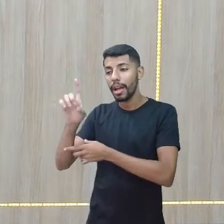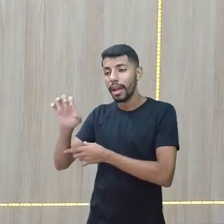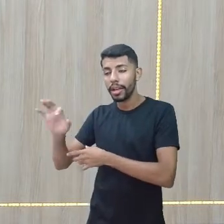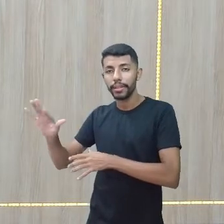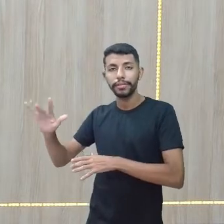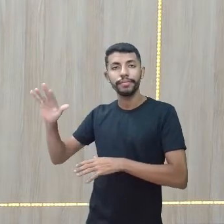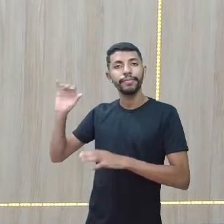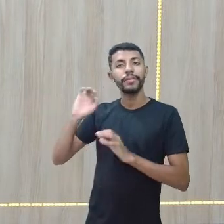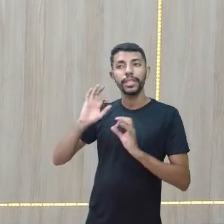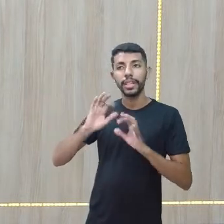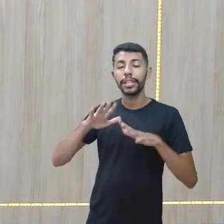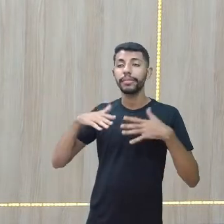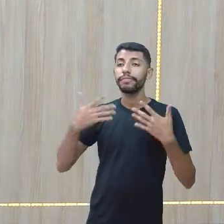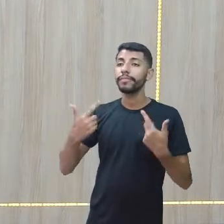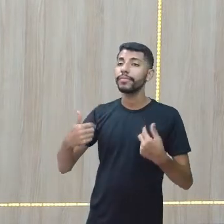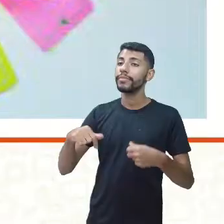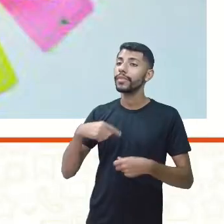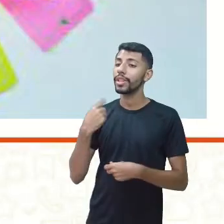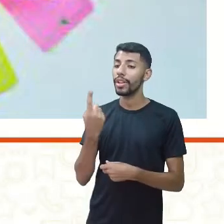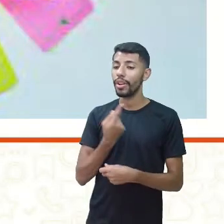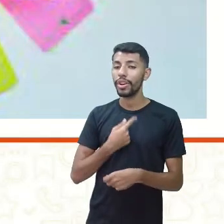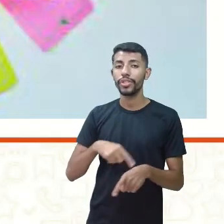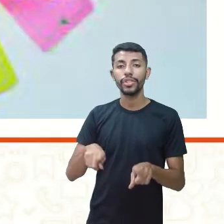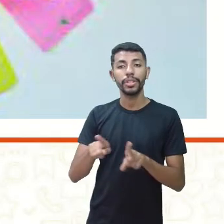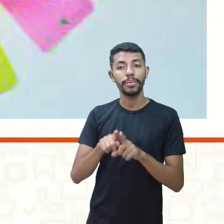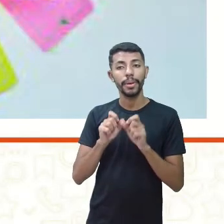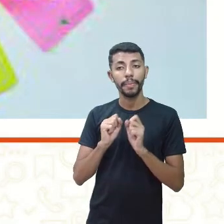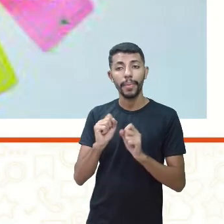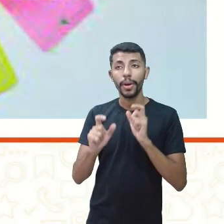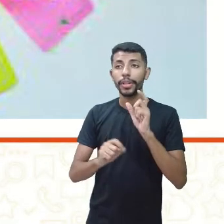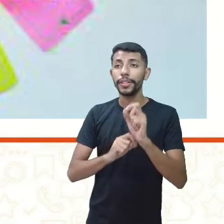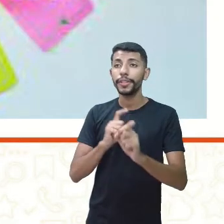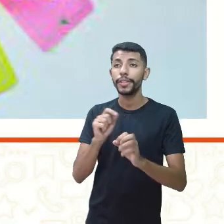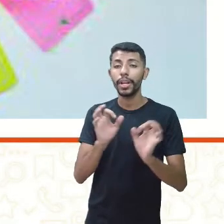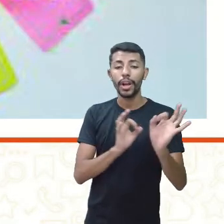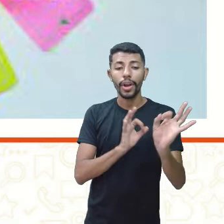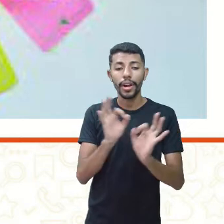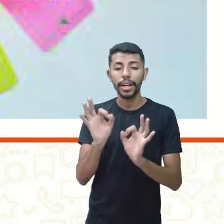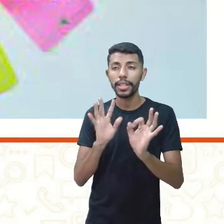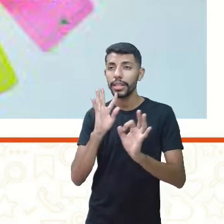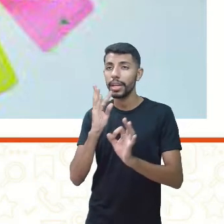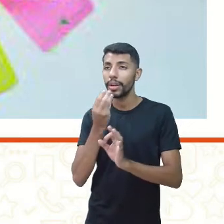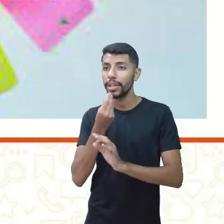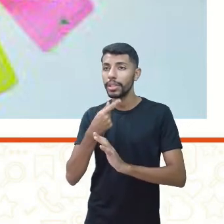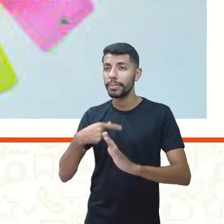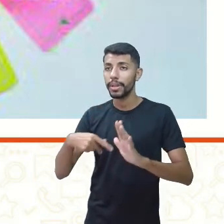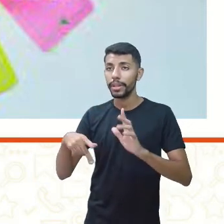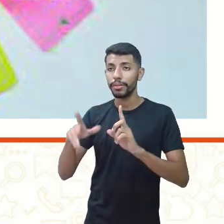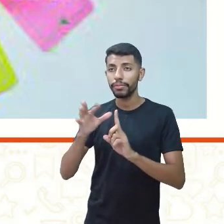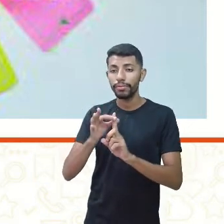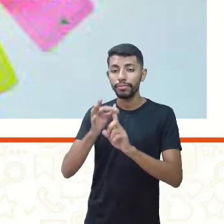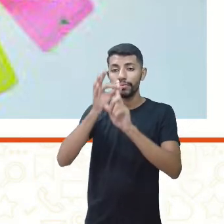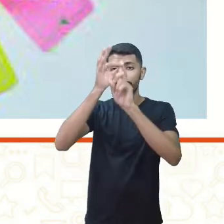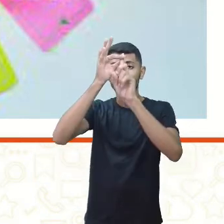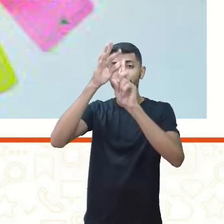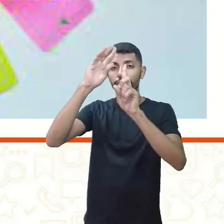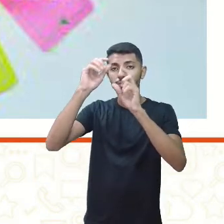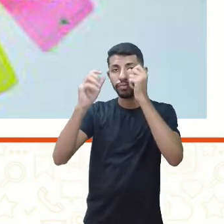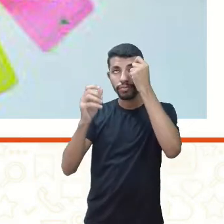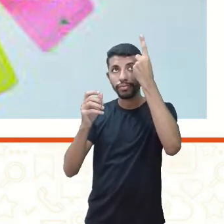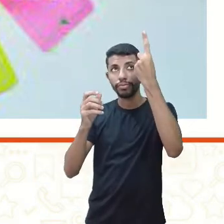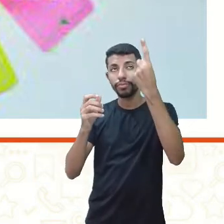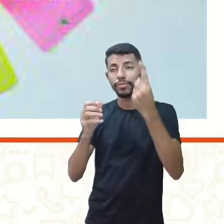Então, a gente também pode organizar conhecimentos acerca de uma ideia, acerca de um